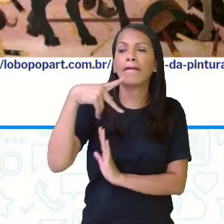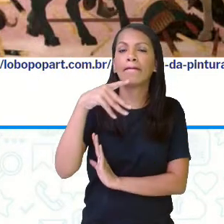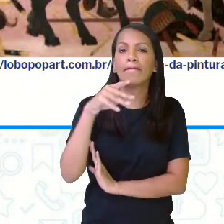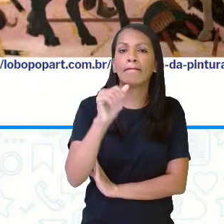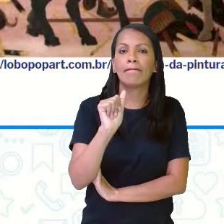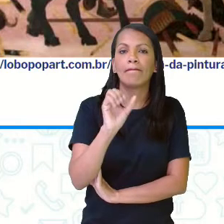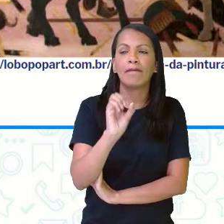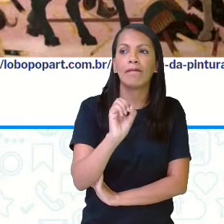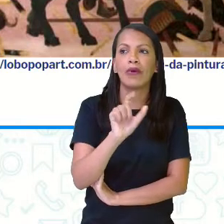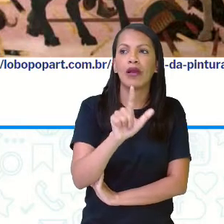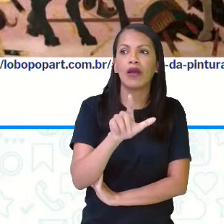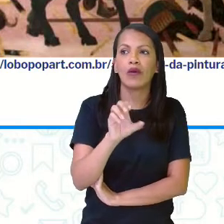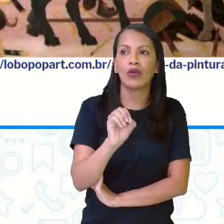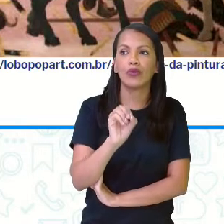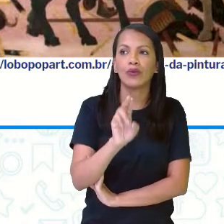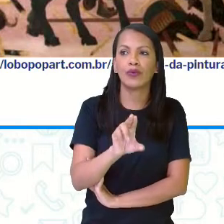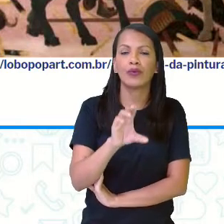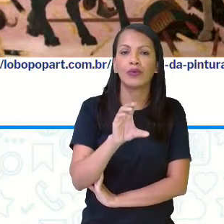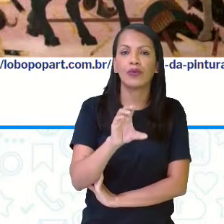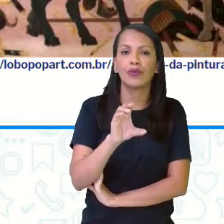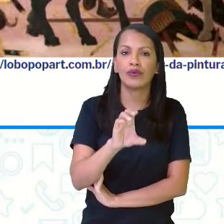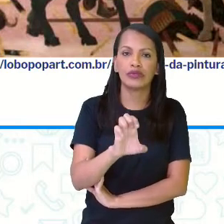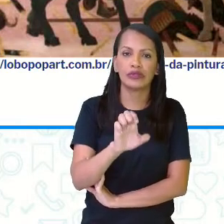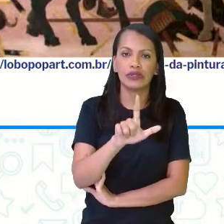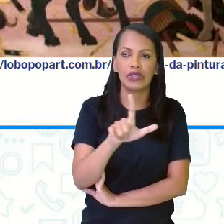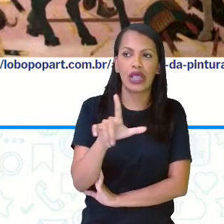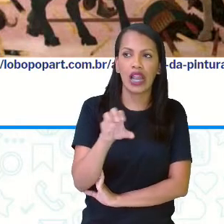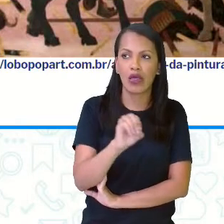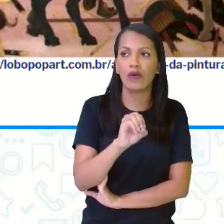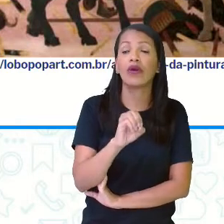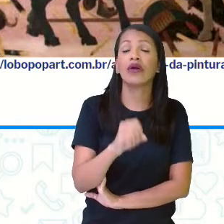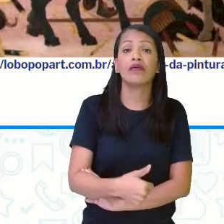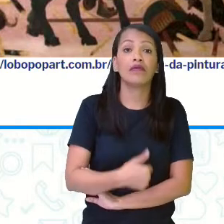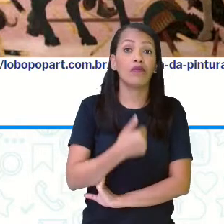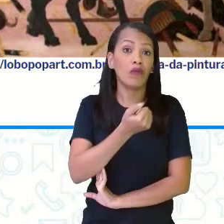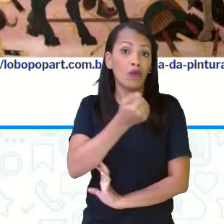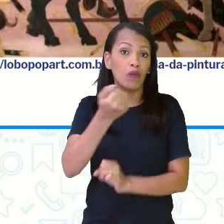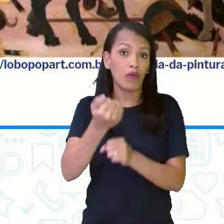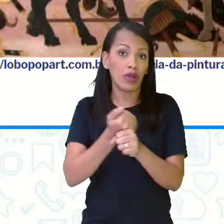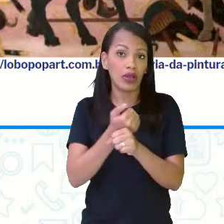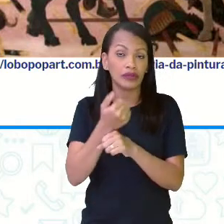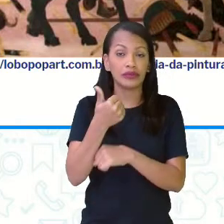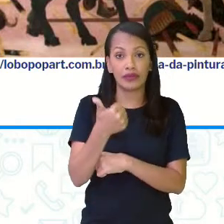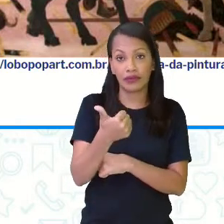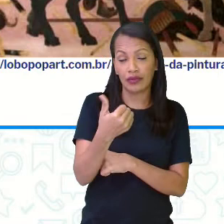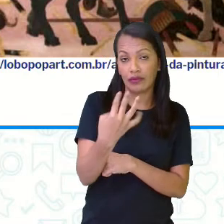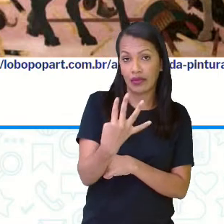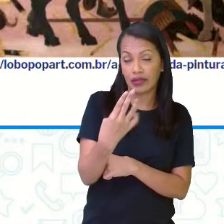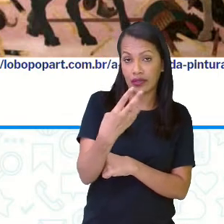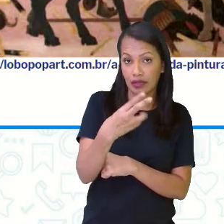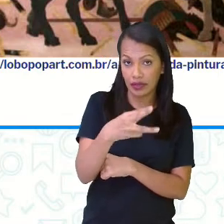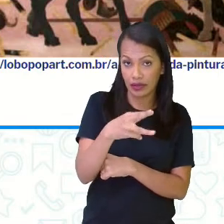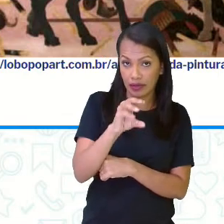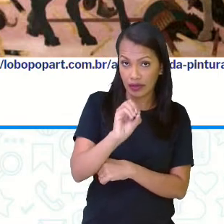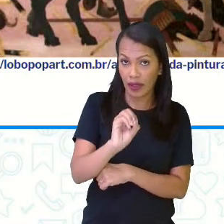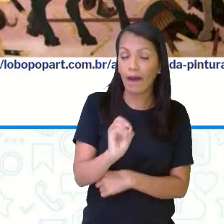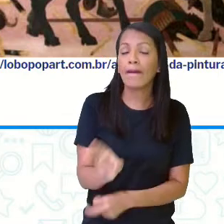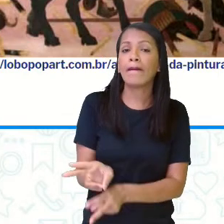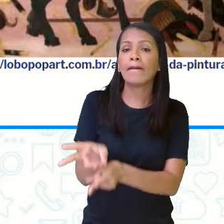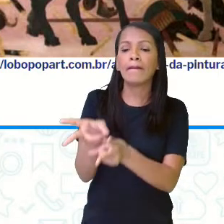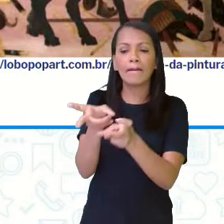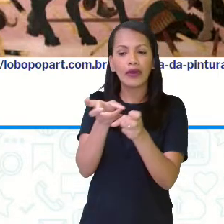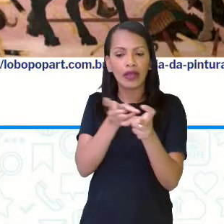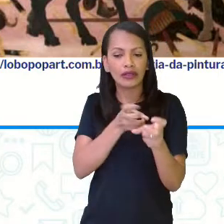1438, Galeria Nacional de Londres. Então a gente observando essa imagem, a gente já percebe um trabalho